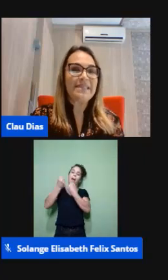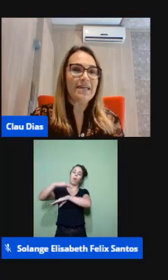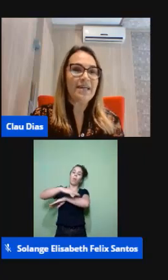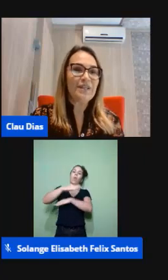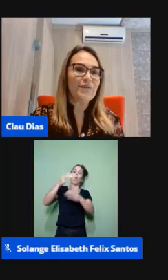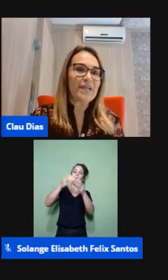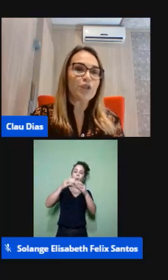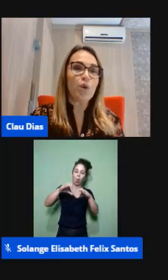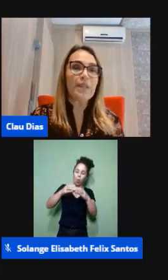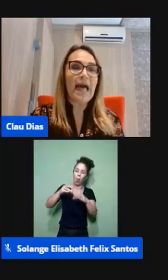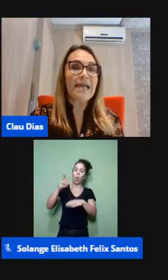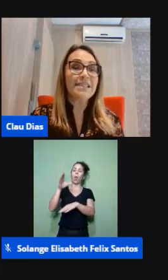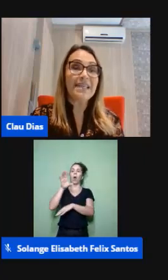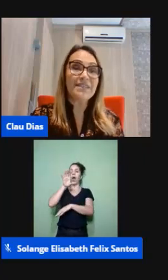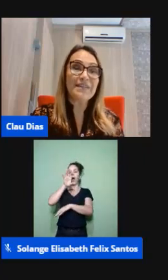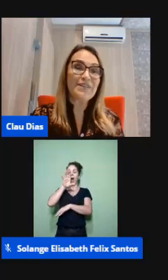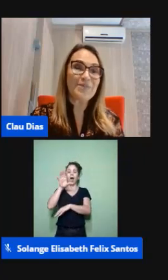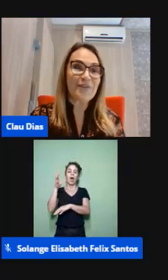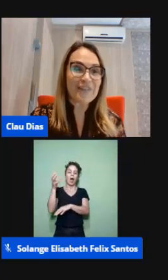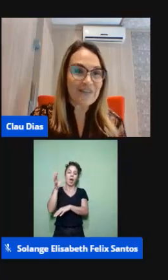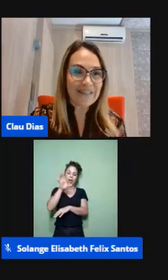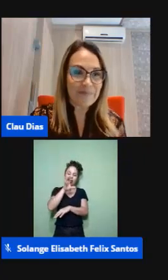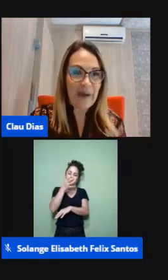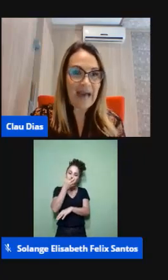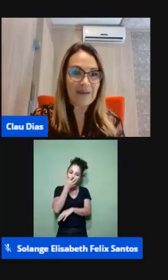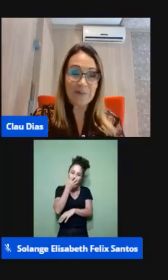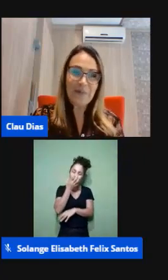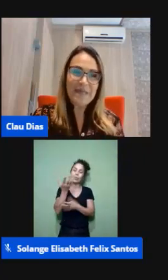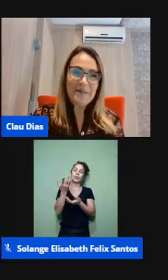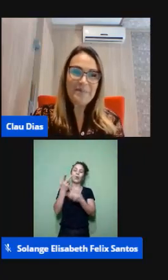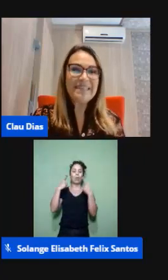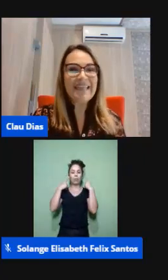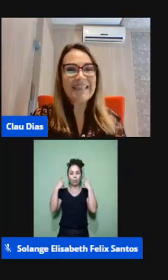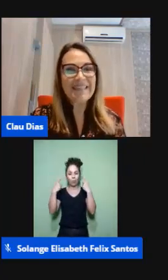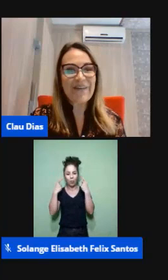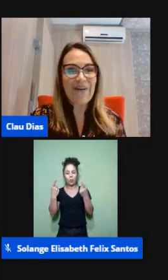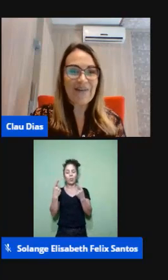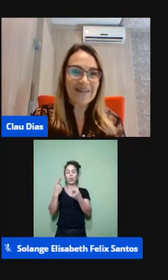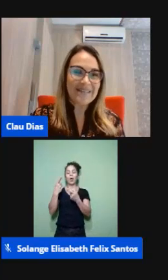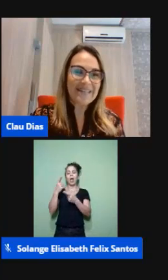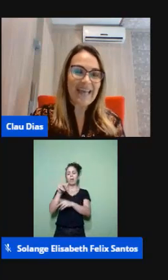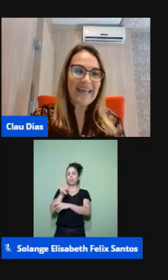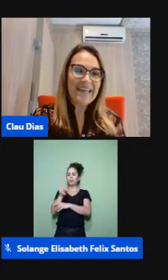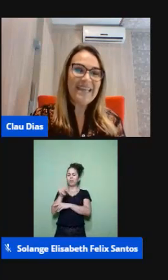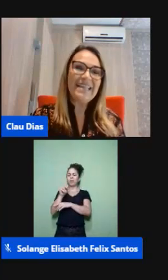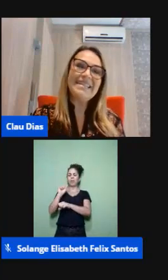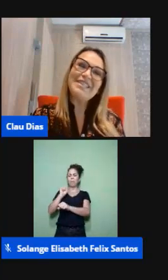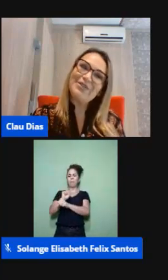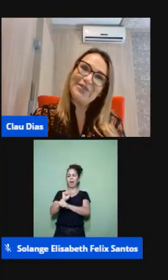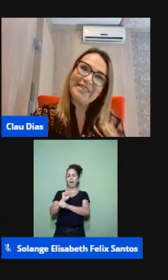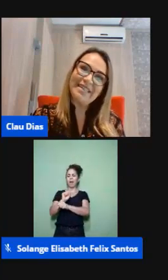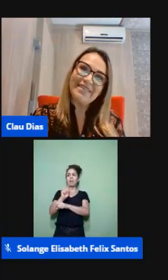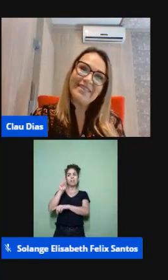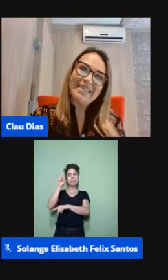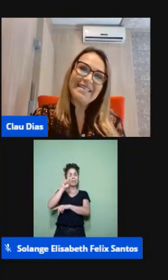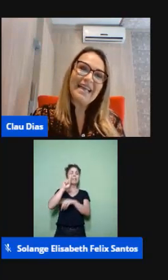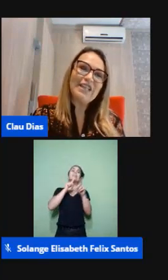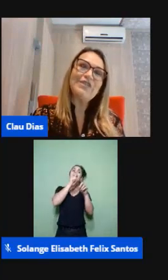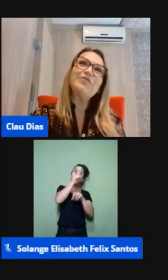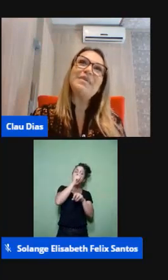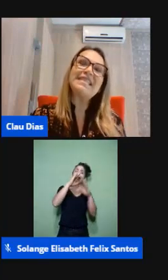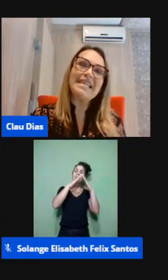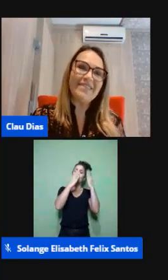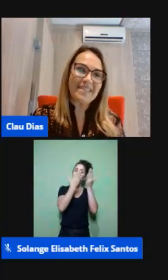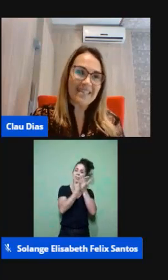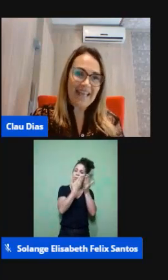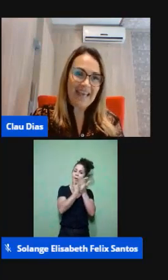né, passeando, e o cachorro late, e às vezes os professores param. Mas e lá na escola, né? E lá na instituição? Será que